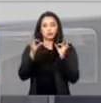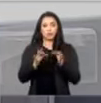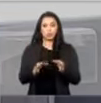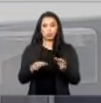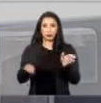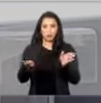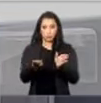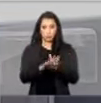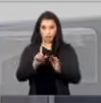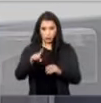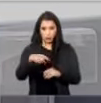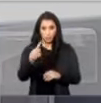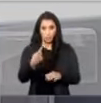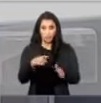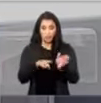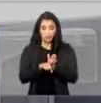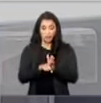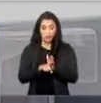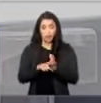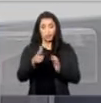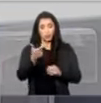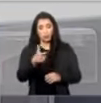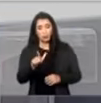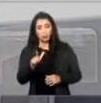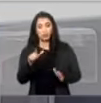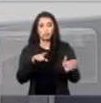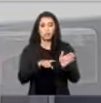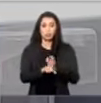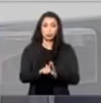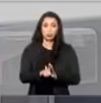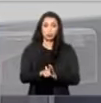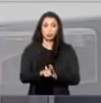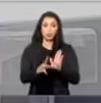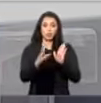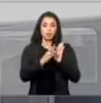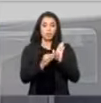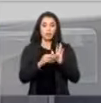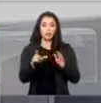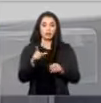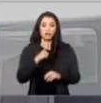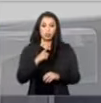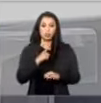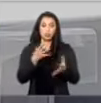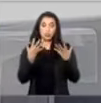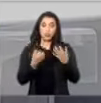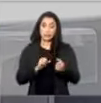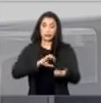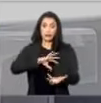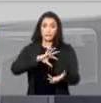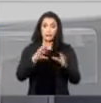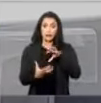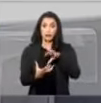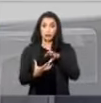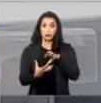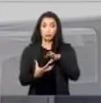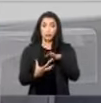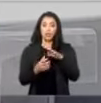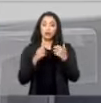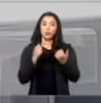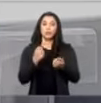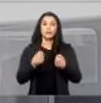Após essa pergunta virão outras. O modelo que temos aceita reformas ou há de se começar do